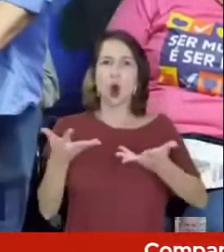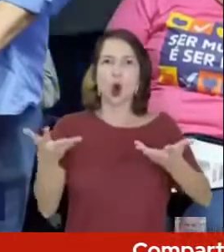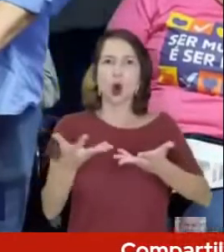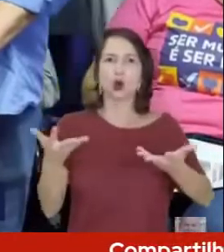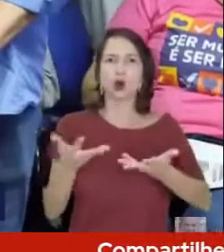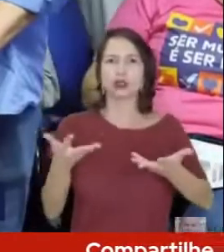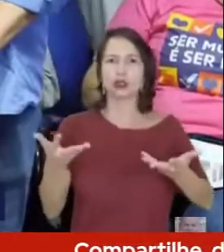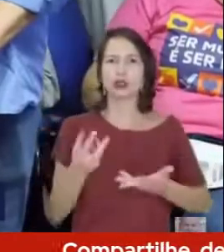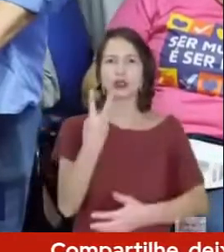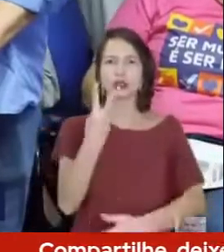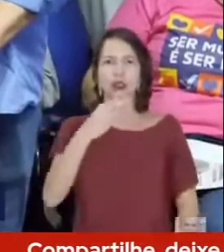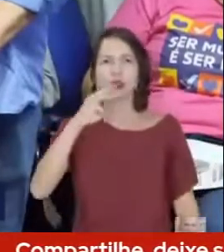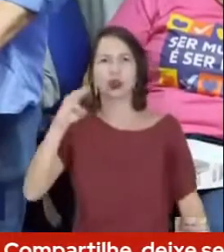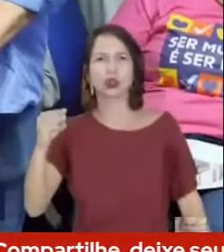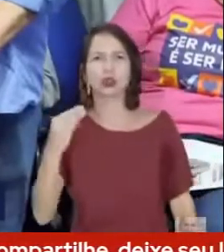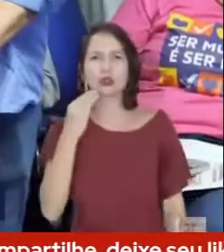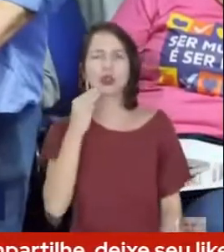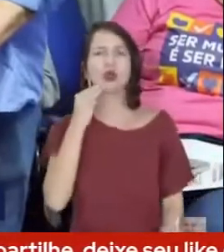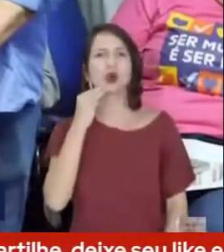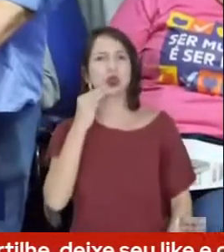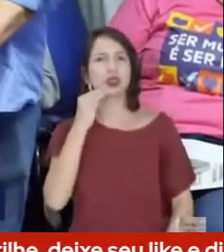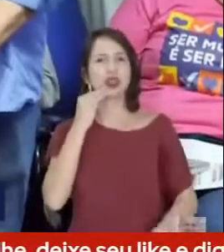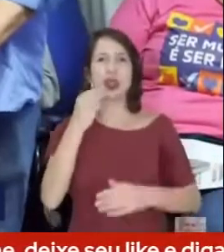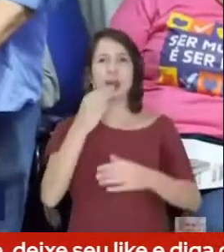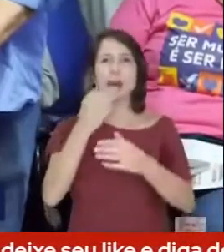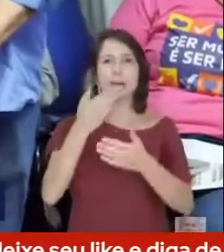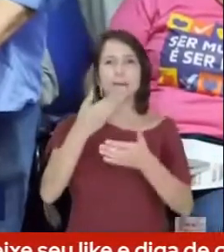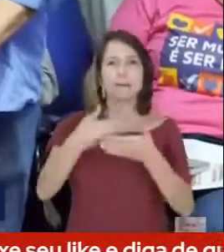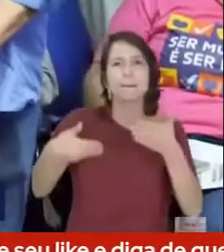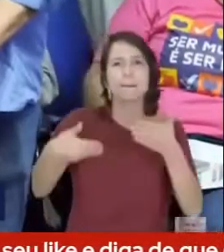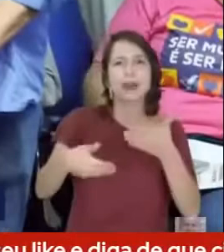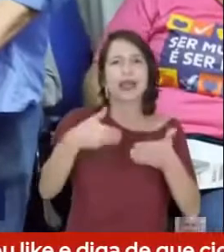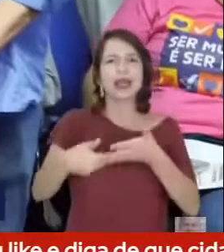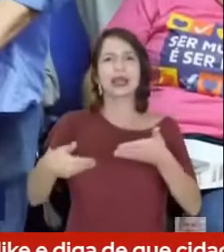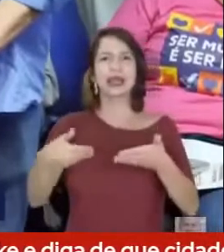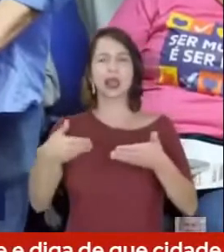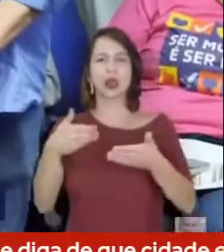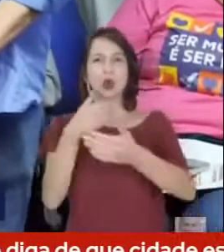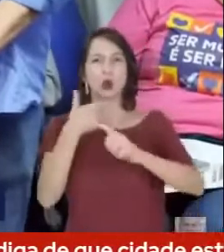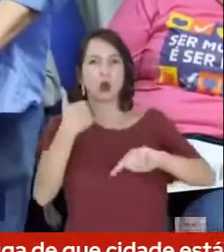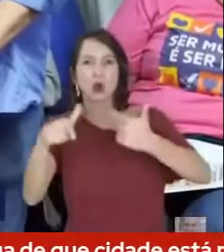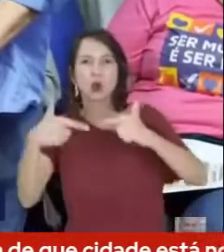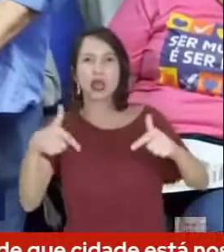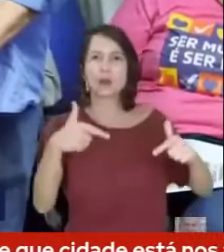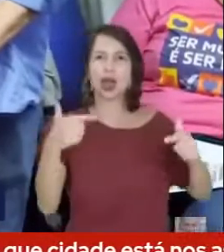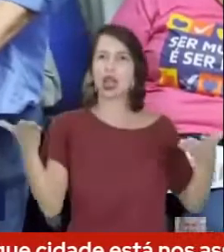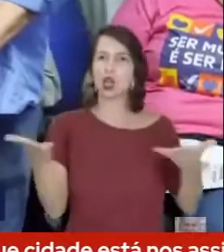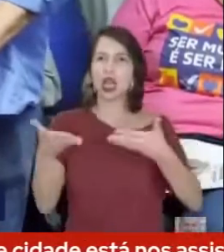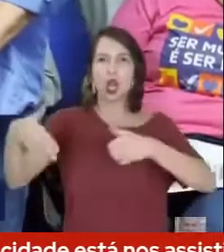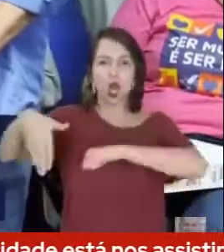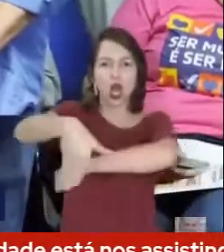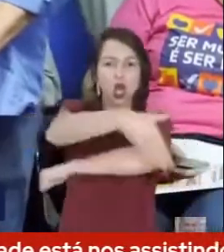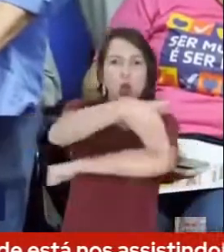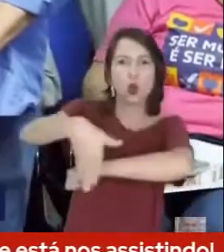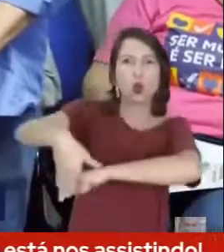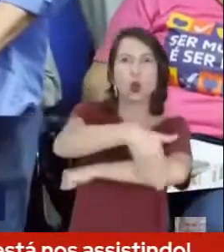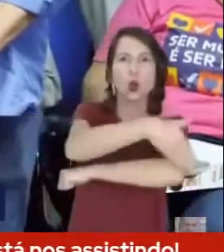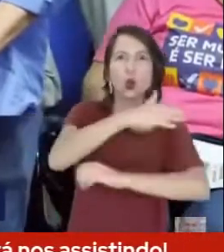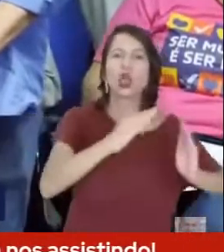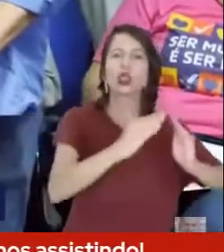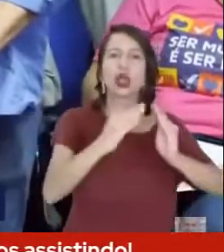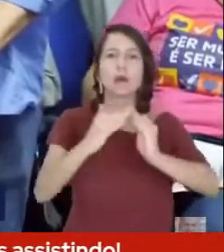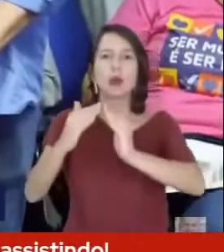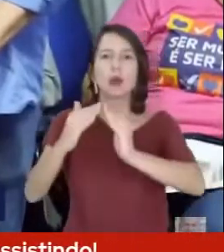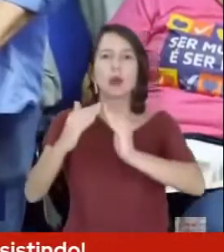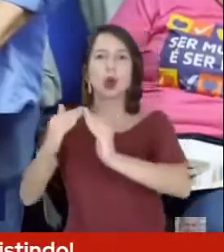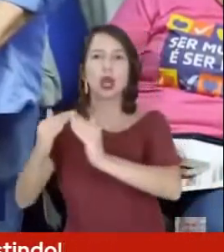estão morando debaixo do viaduto. E quem sumiu foi os aposentados, que está tratando dos filhos,